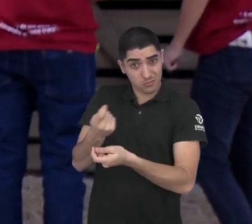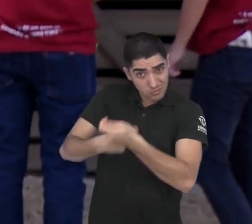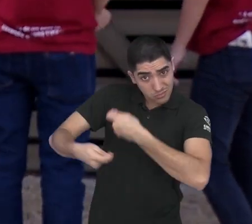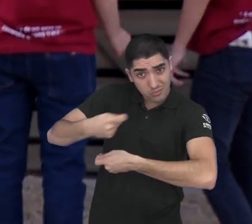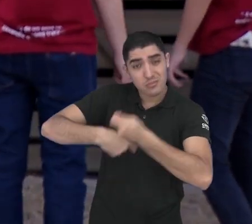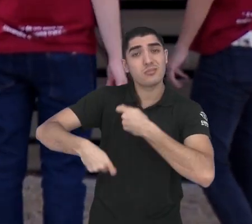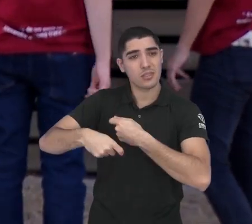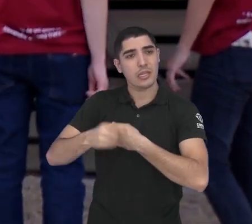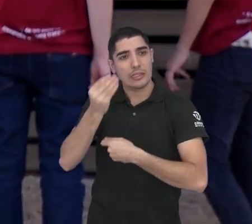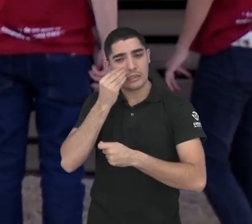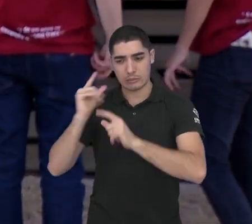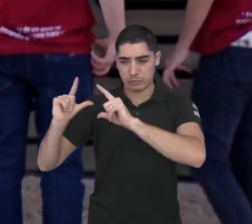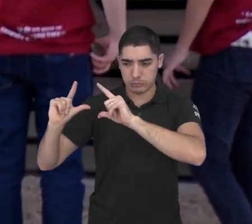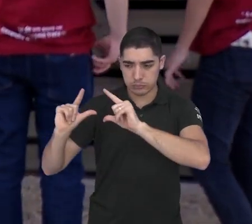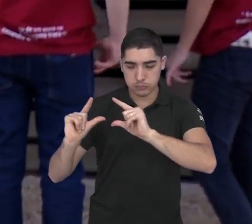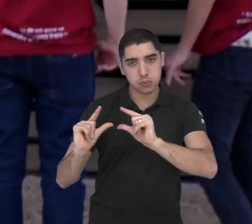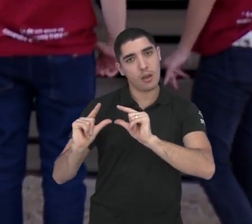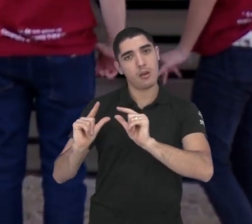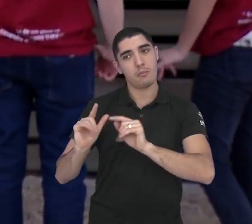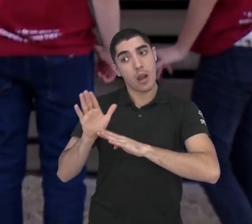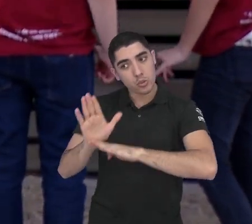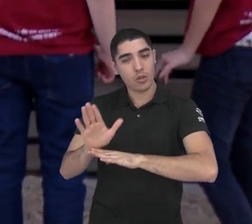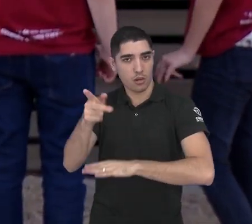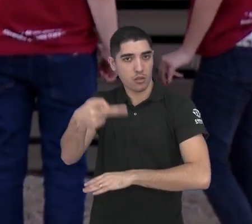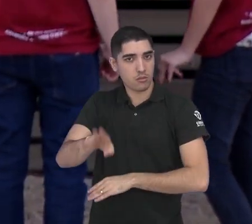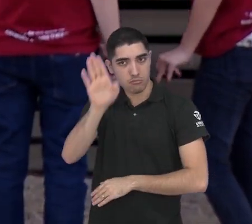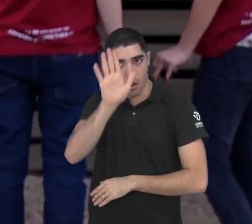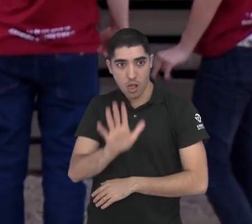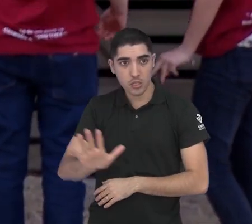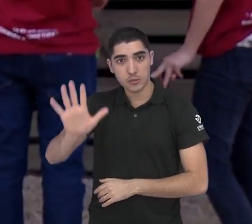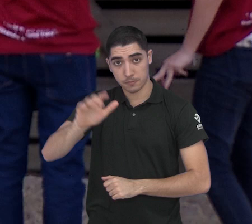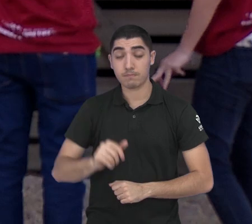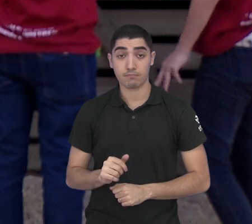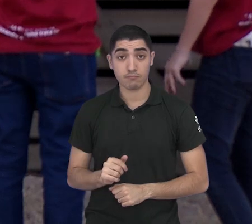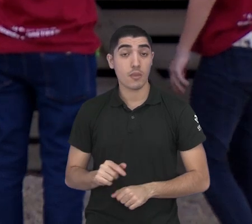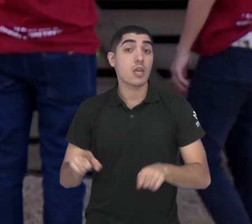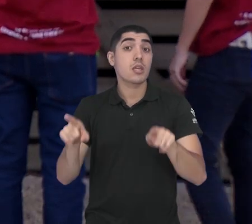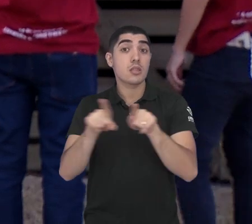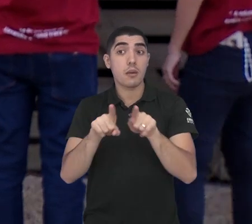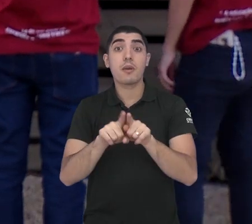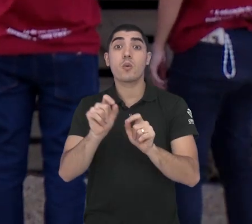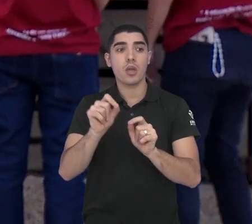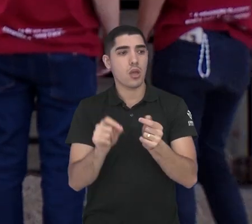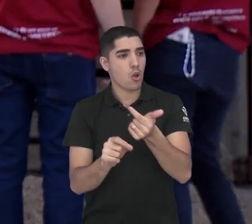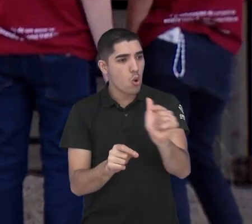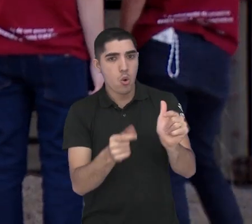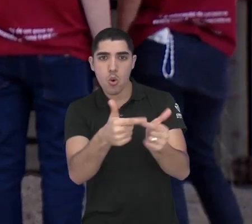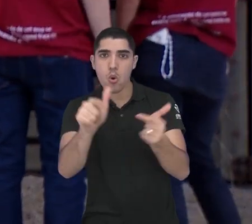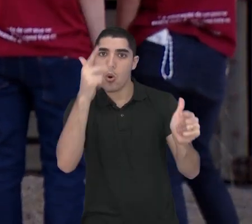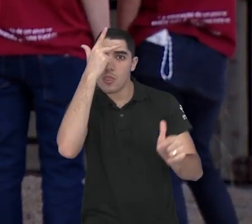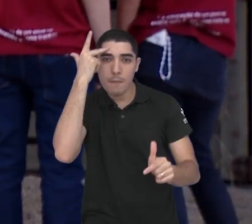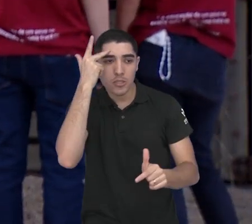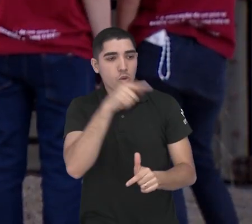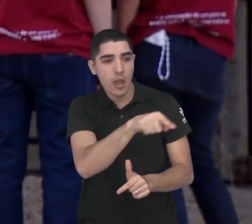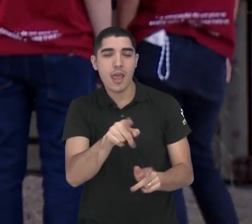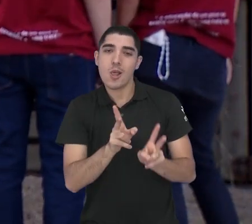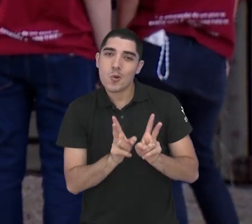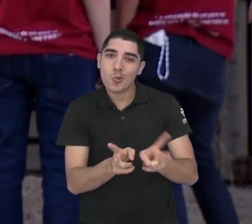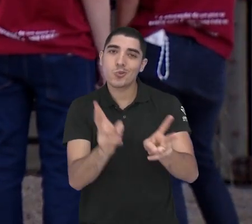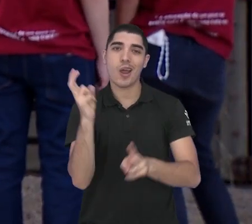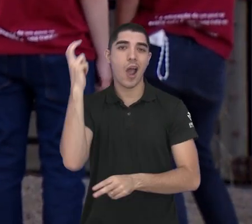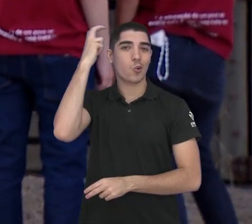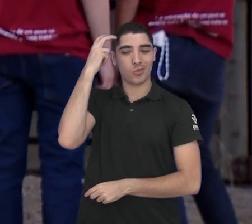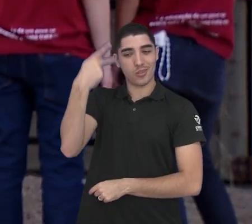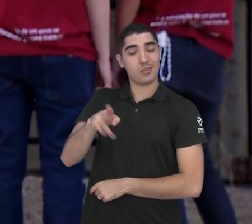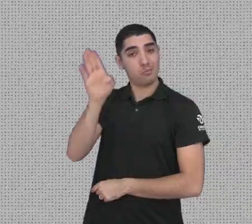outras patentes do direito do Brasil, e aderir a novos integrantes, preservando a cultura